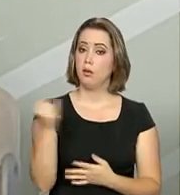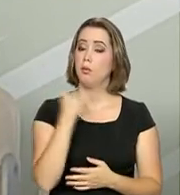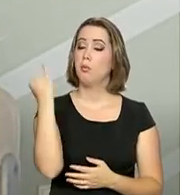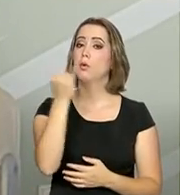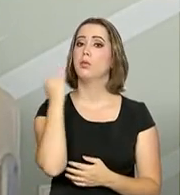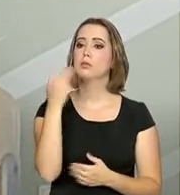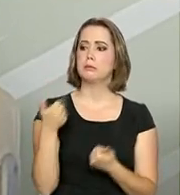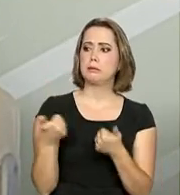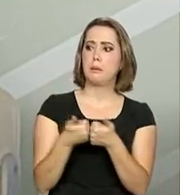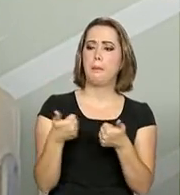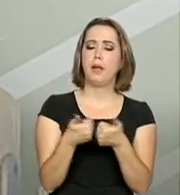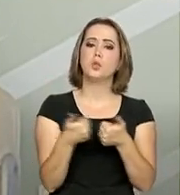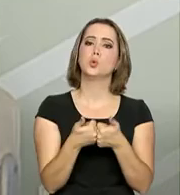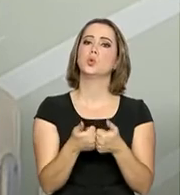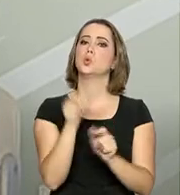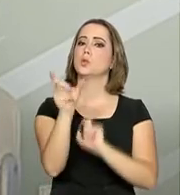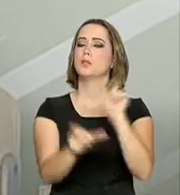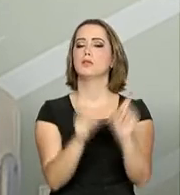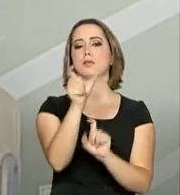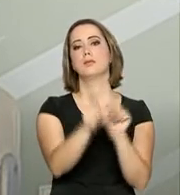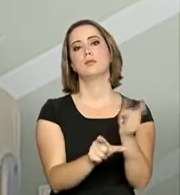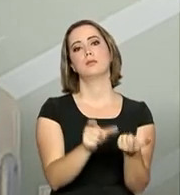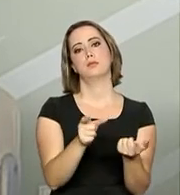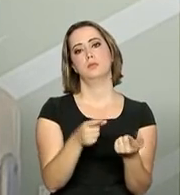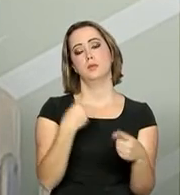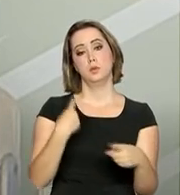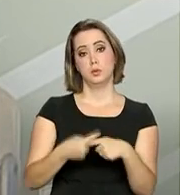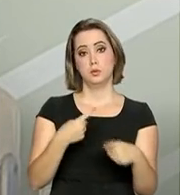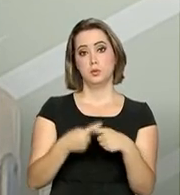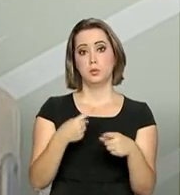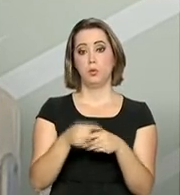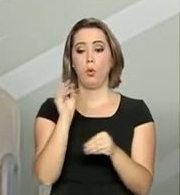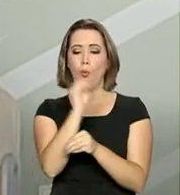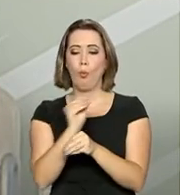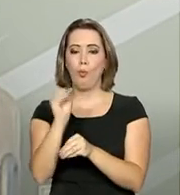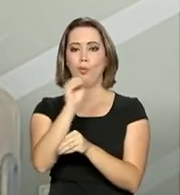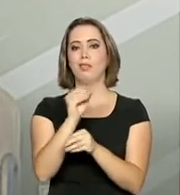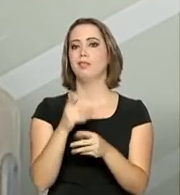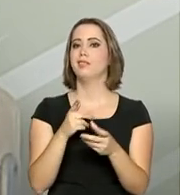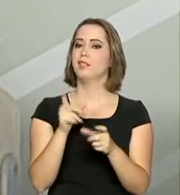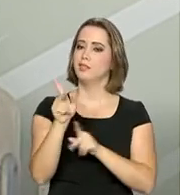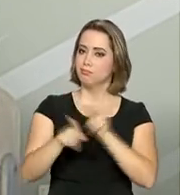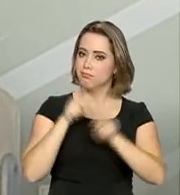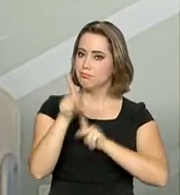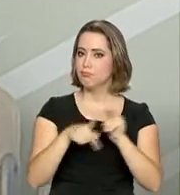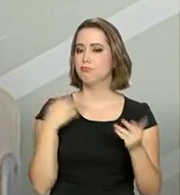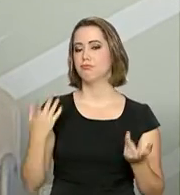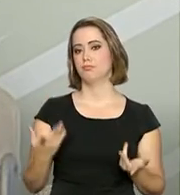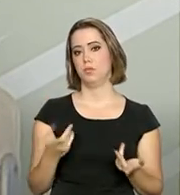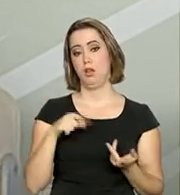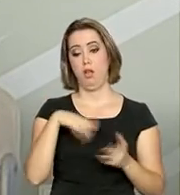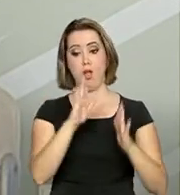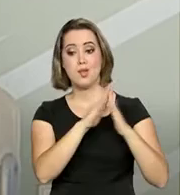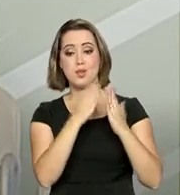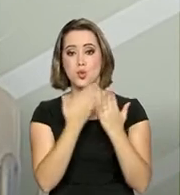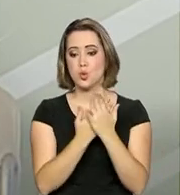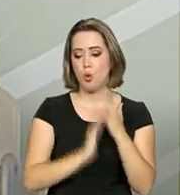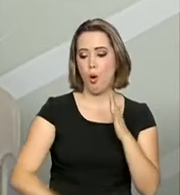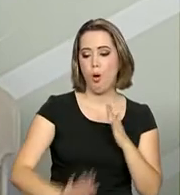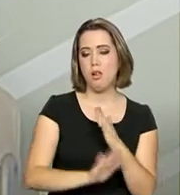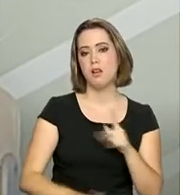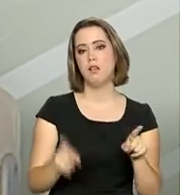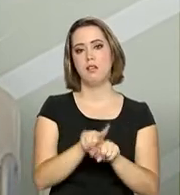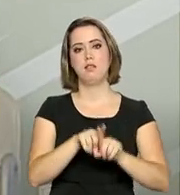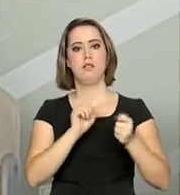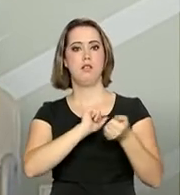próximo das pessoas, né? Porque são obras, né, de atendimento da população, né? São creches, são